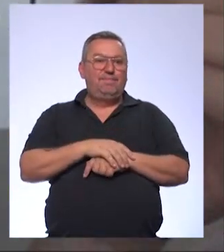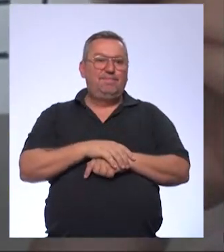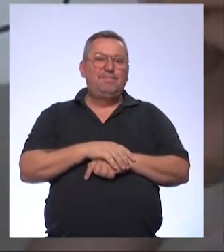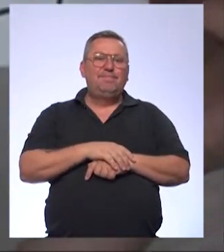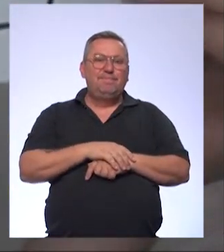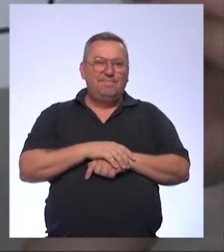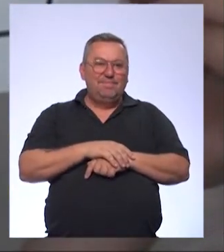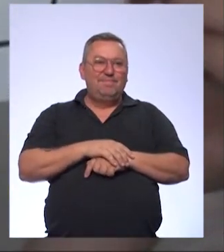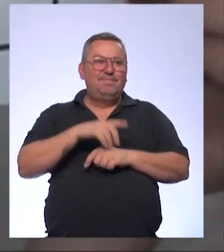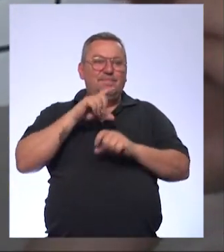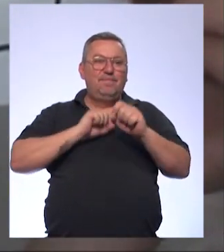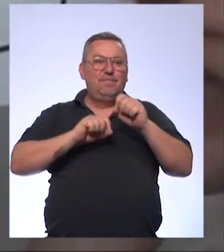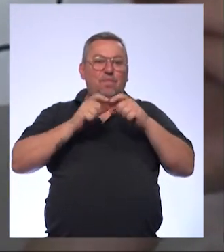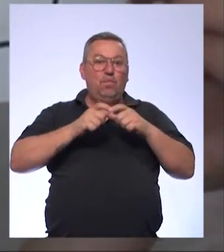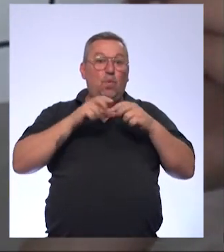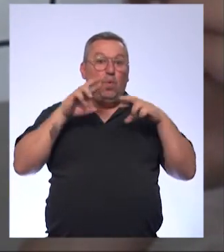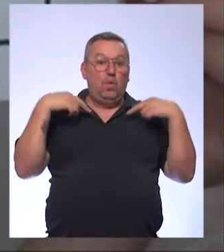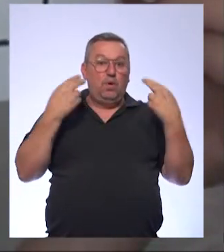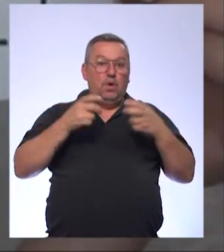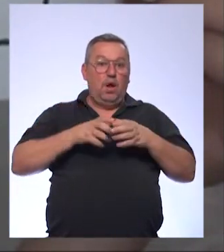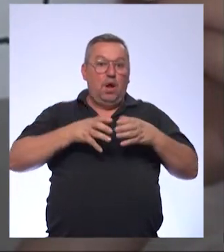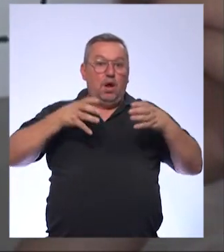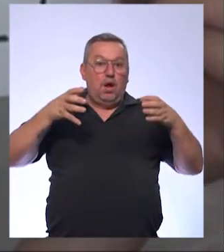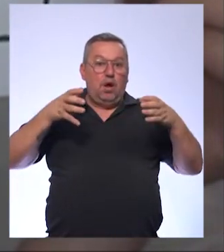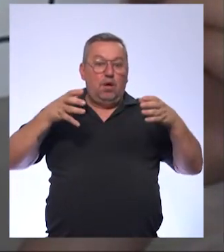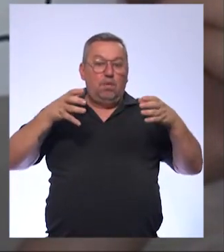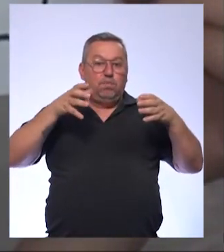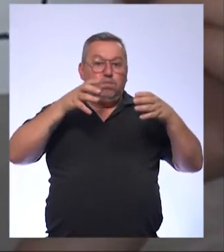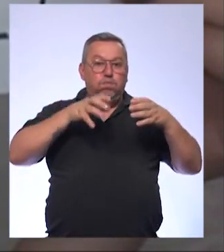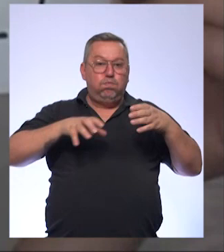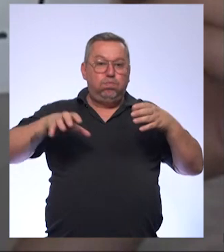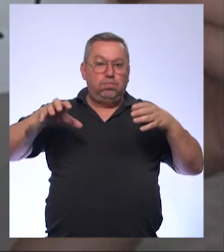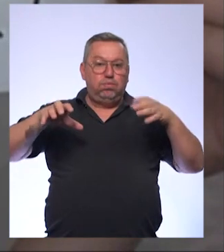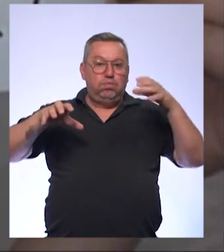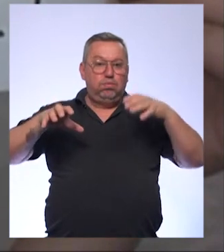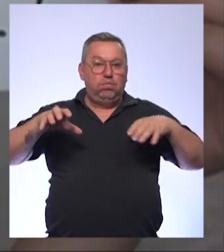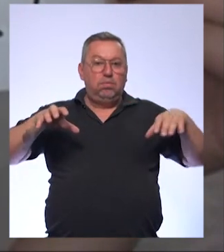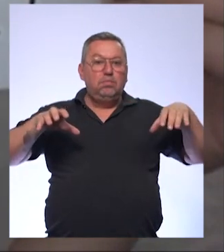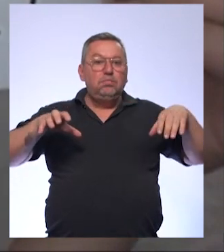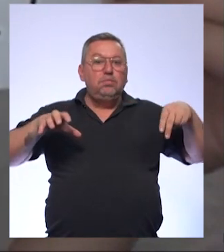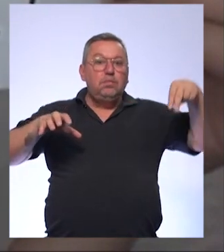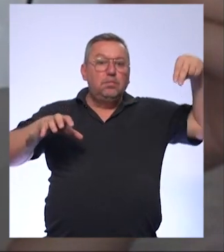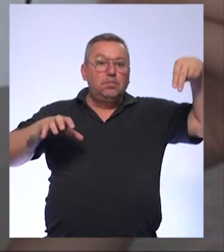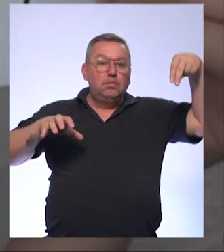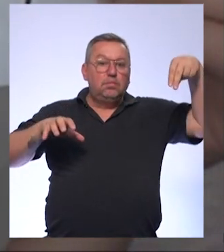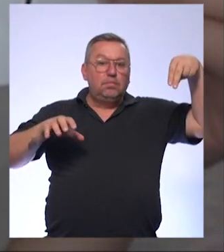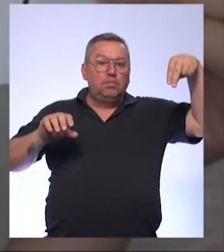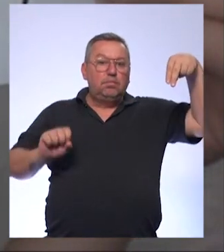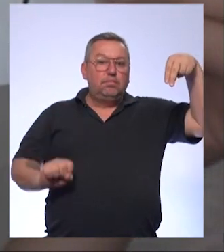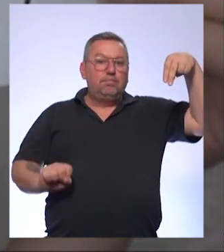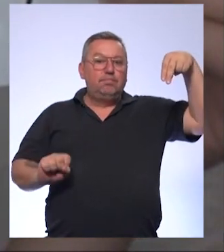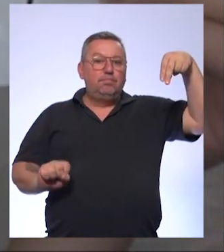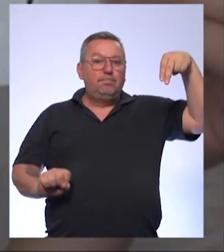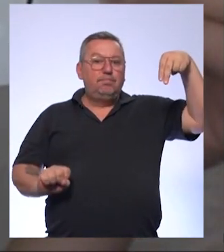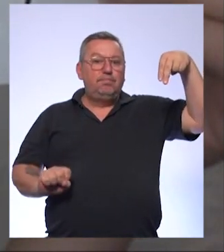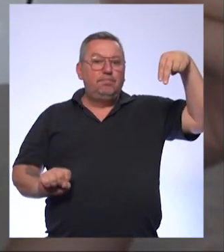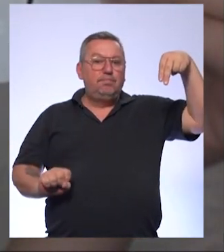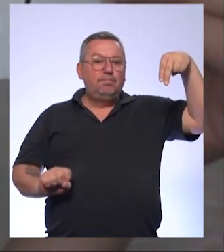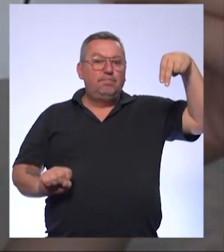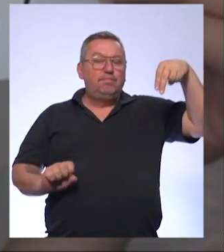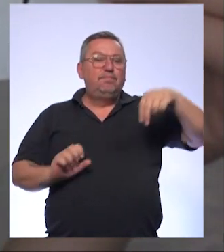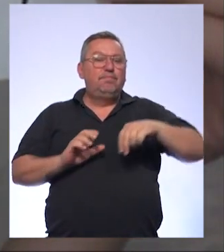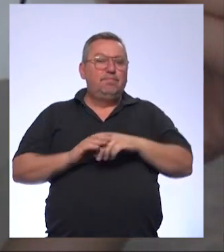Então, aquele reino que era grande foi dividido em 2. Reino do Norte e Reino do